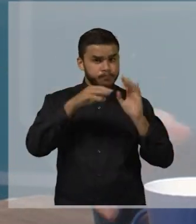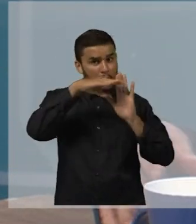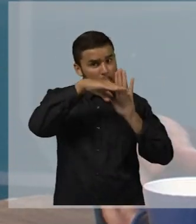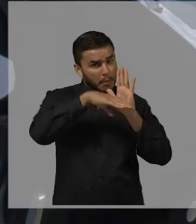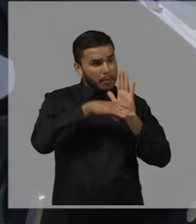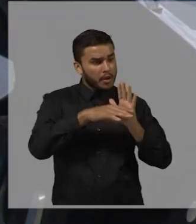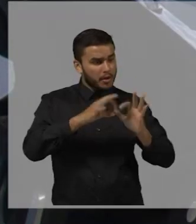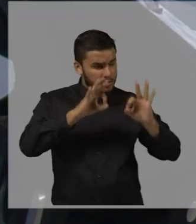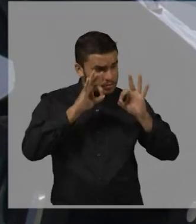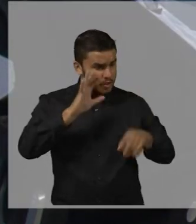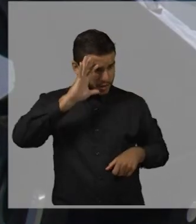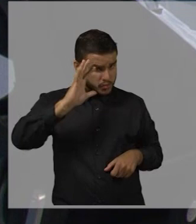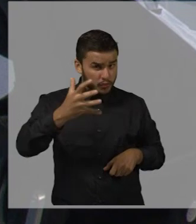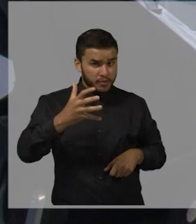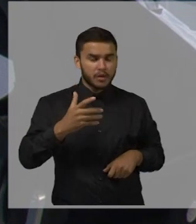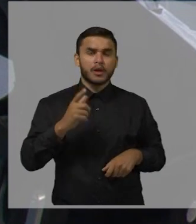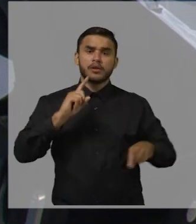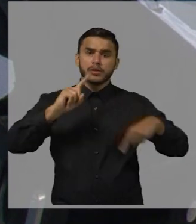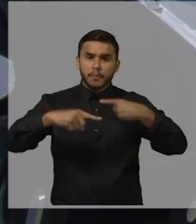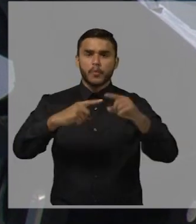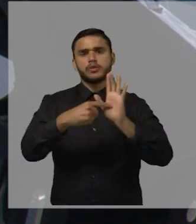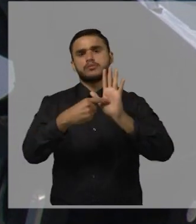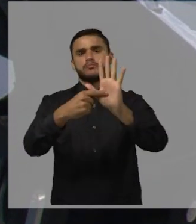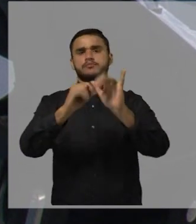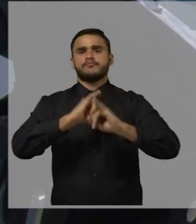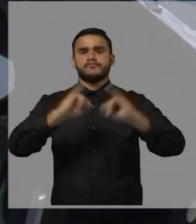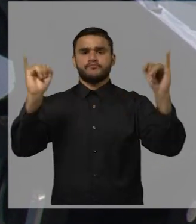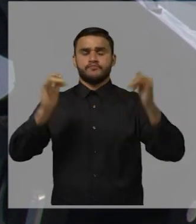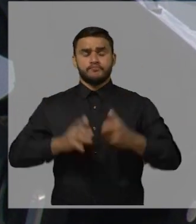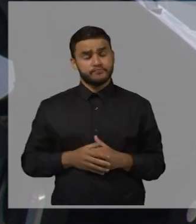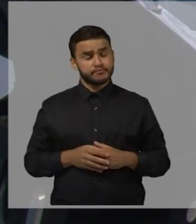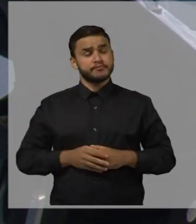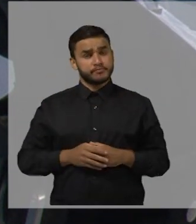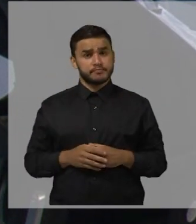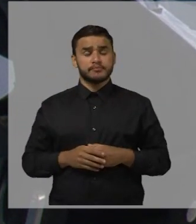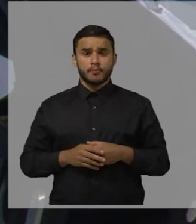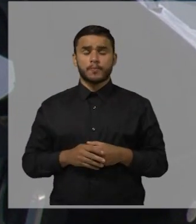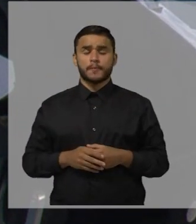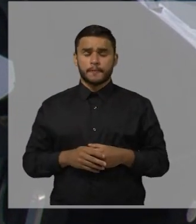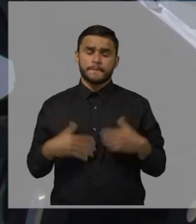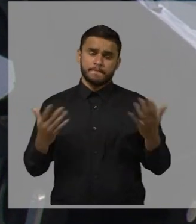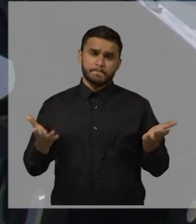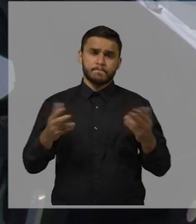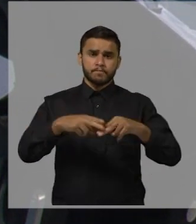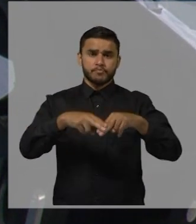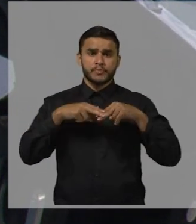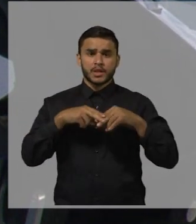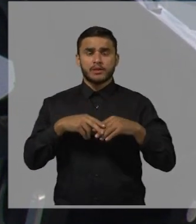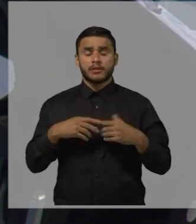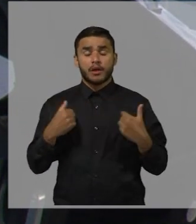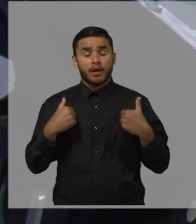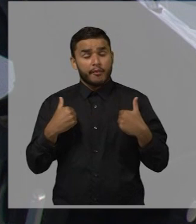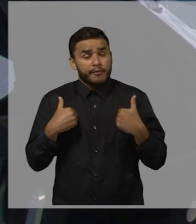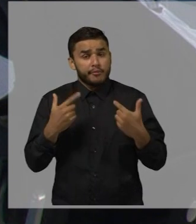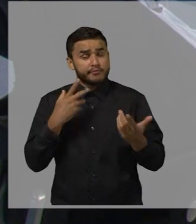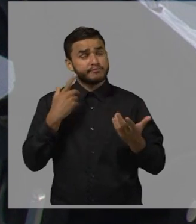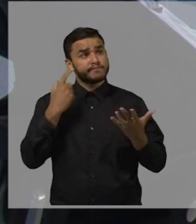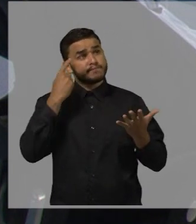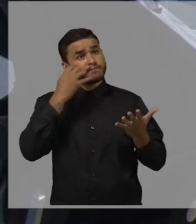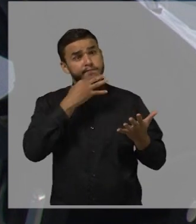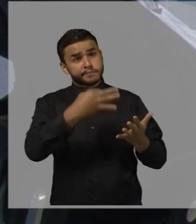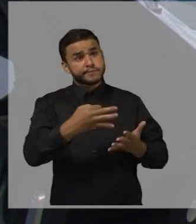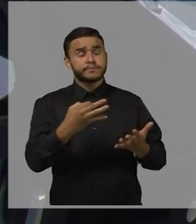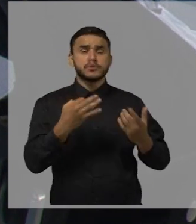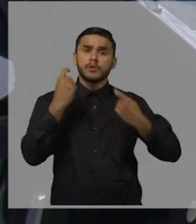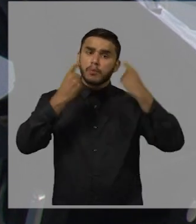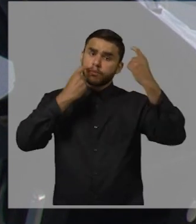geral e de forma pública questões que não definiu ainda. Então, isso é um ponto importante. O que,